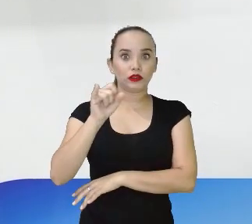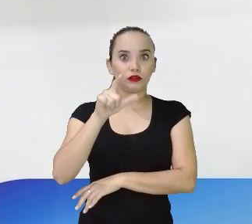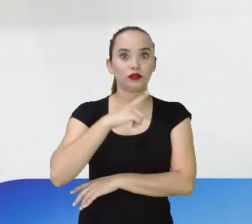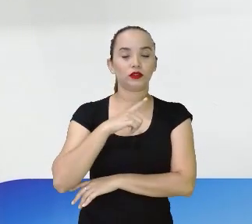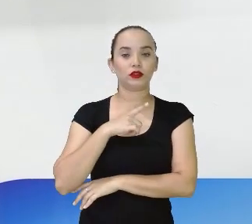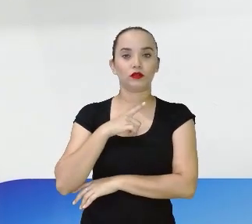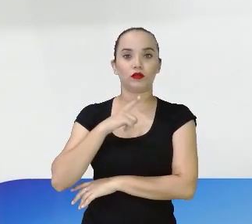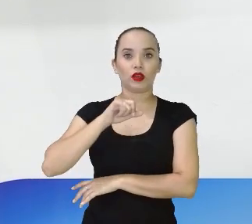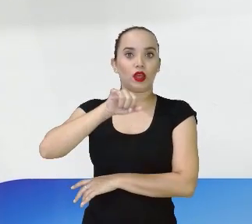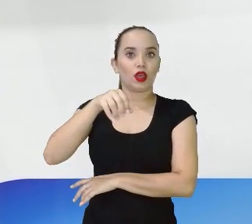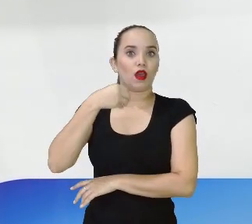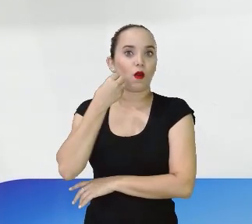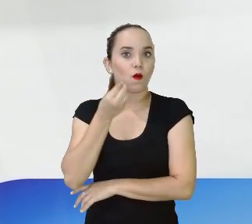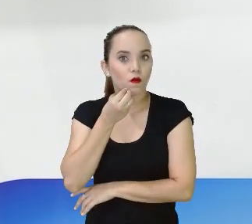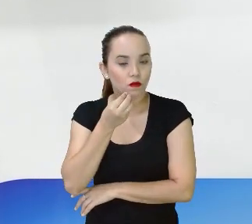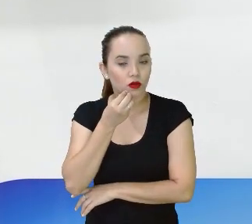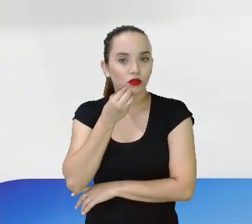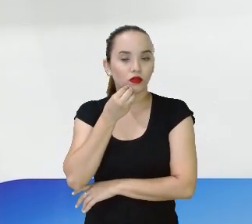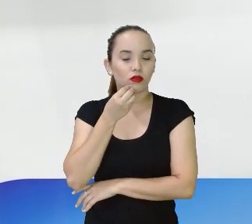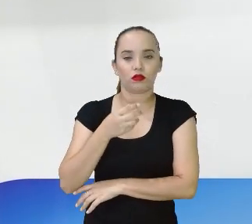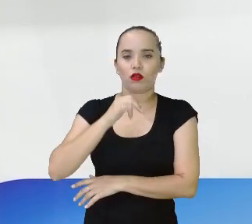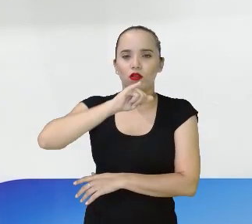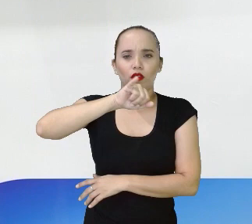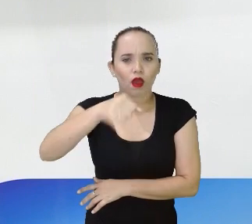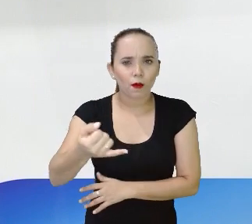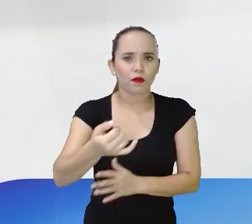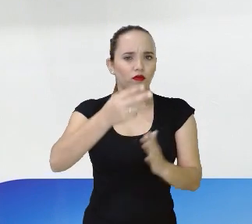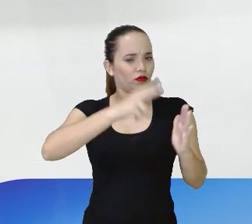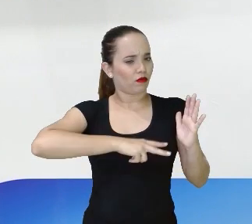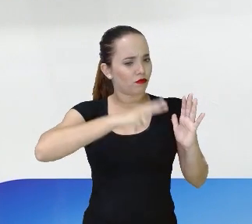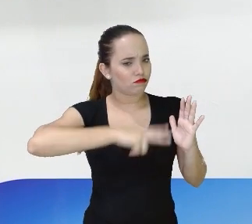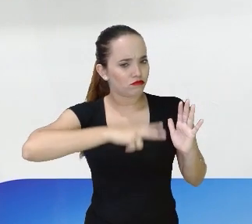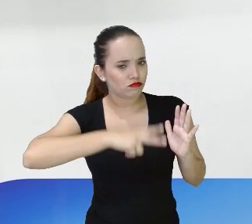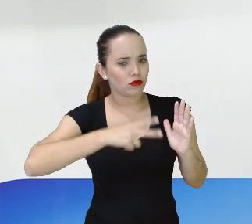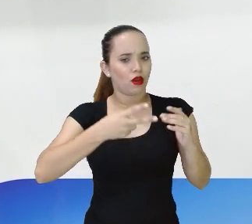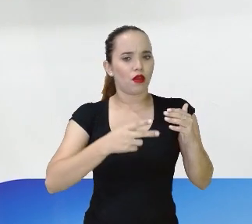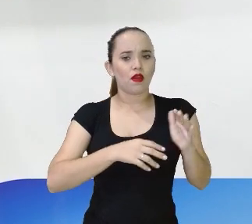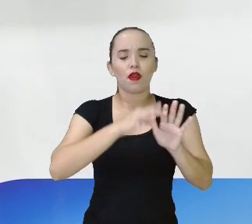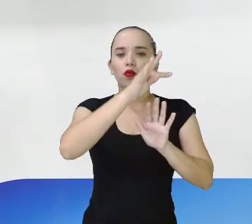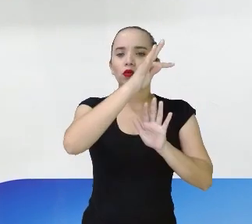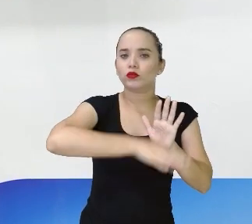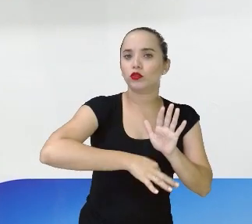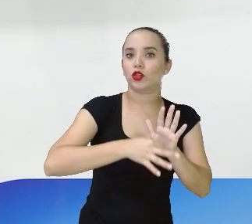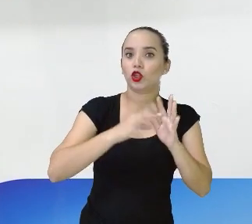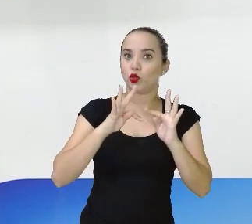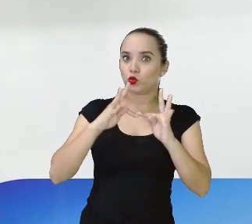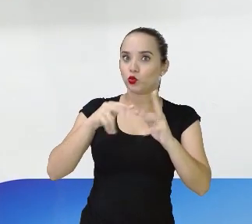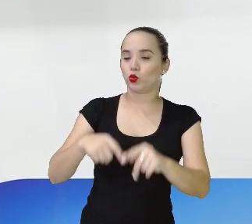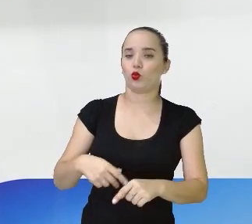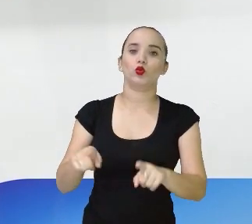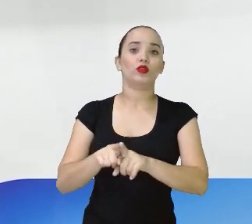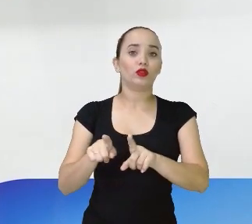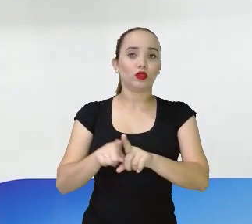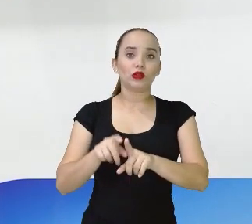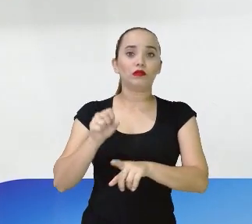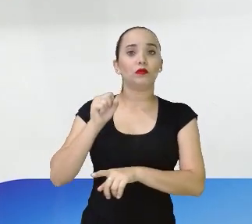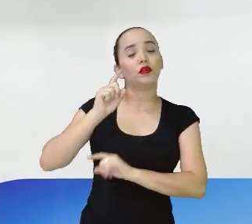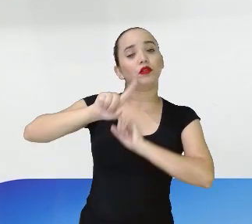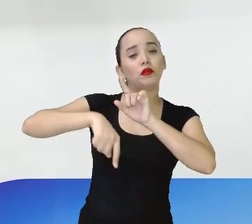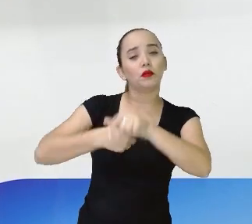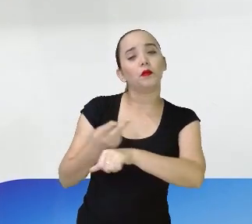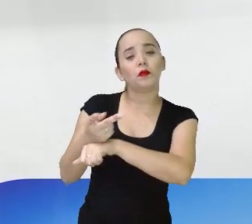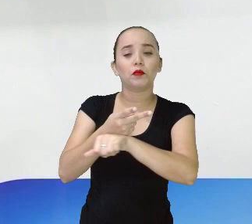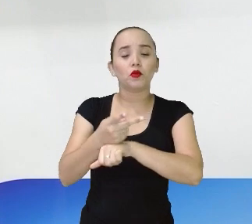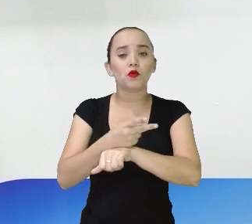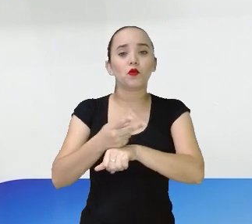oportunidade, aproveitem para ler o restante da música e cantar também, né? Cantar um